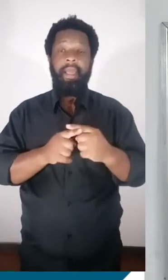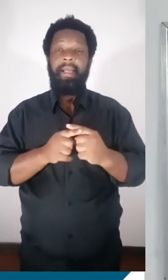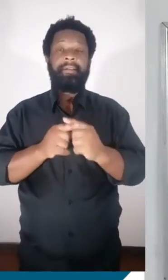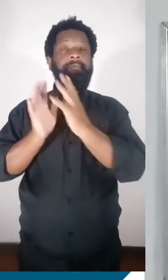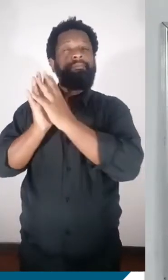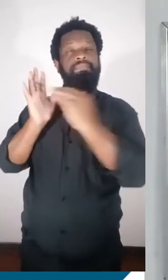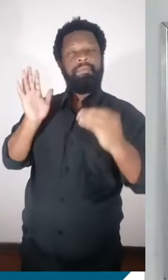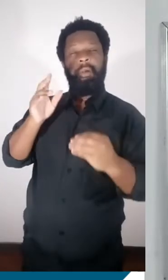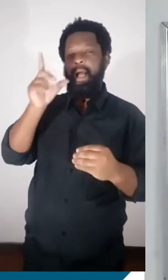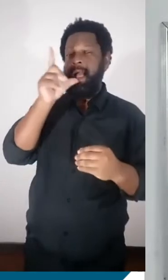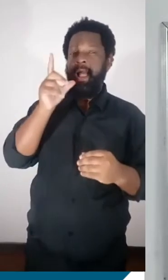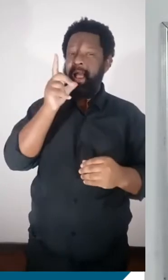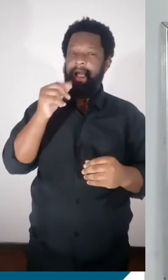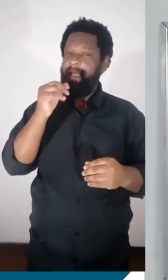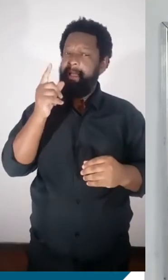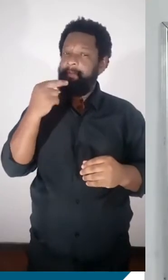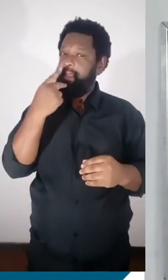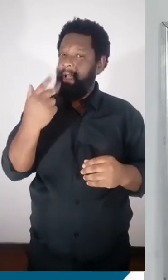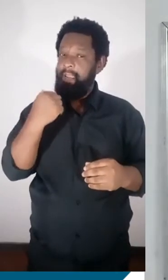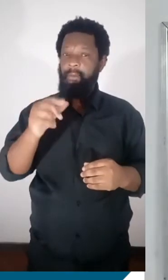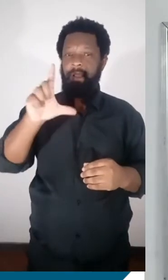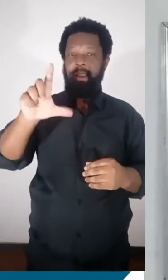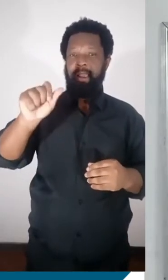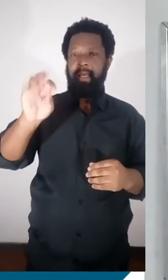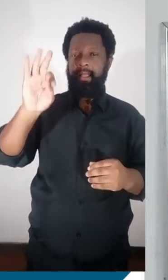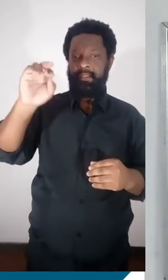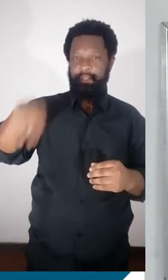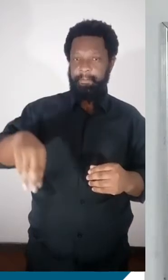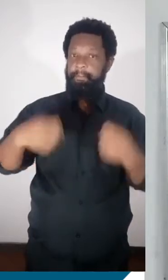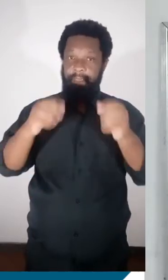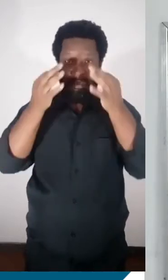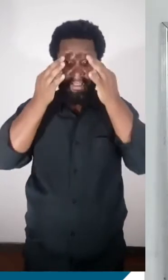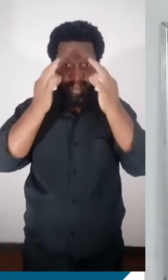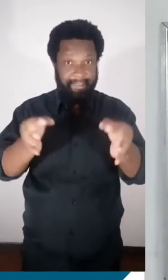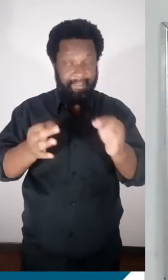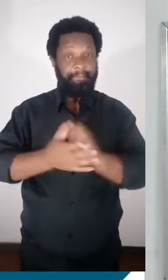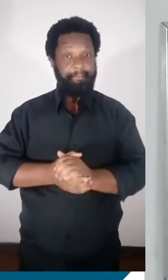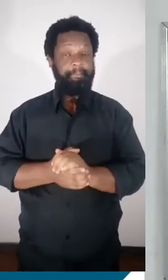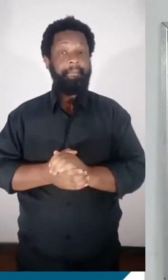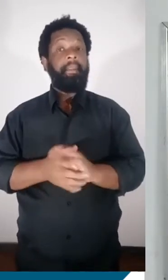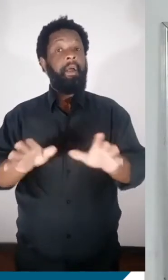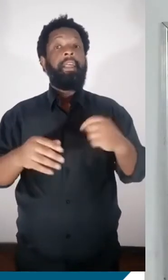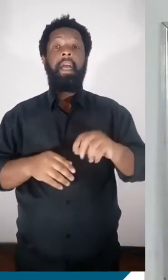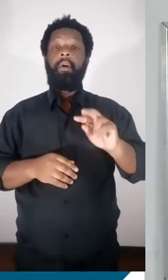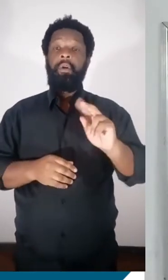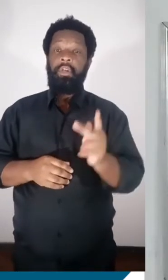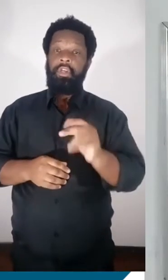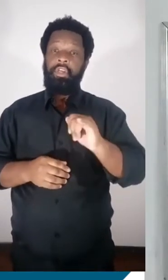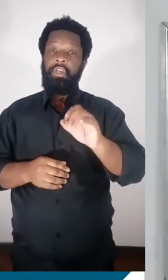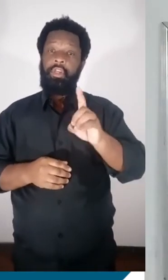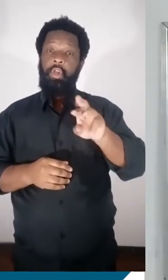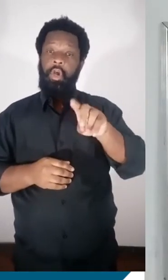Derivando, então, de cuprum, do latim, beleza? Então, fiquem atentos quando aparecer o cobre aí para vocês. Então, esse é o